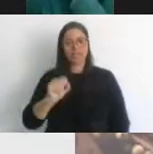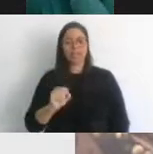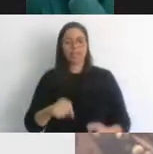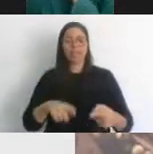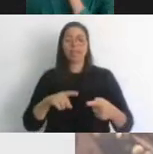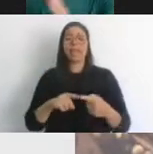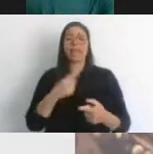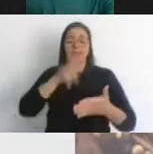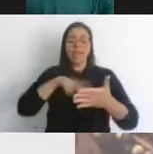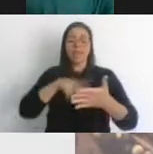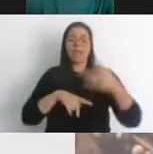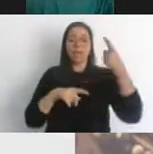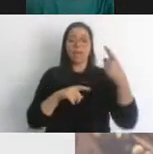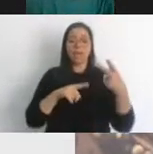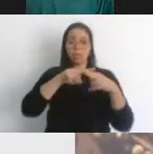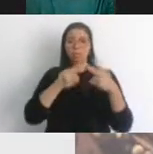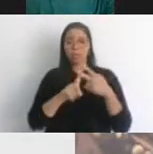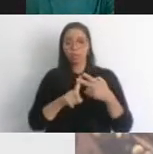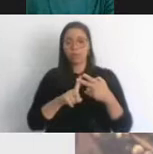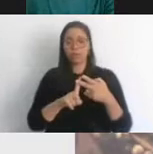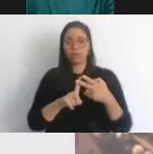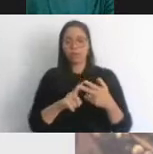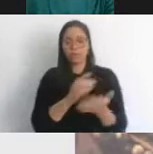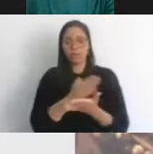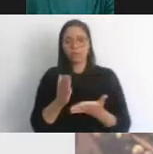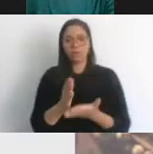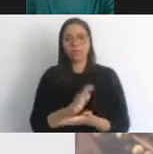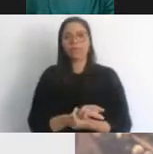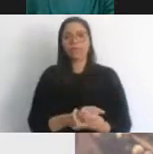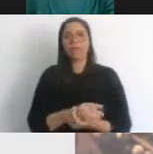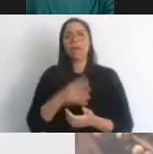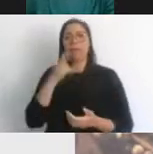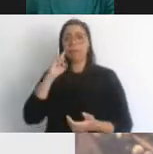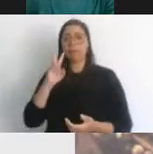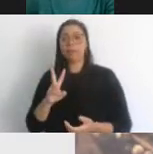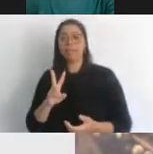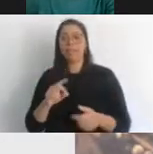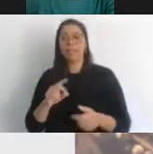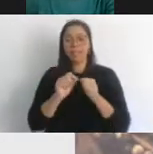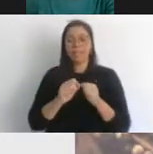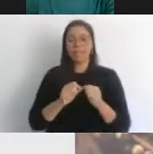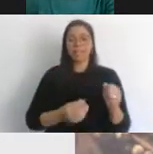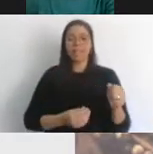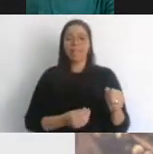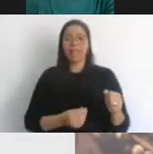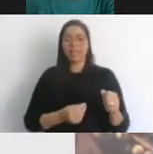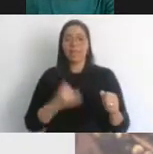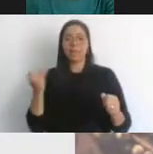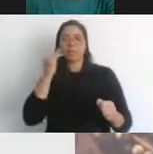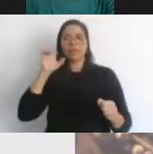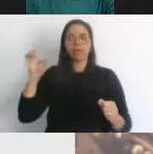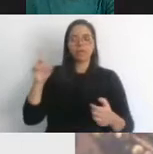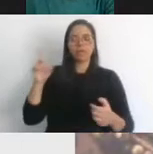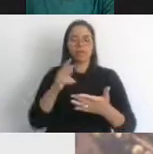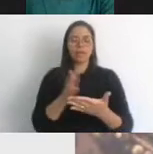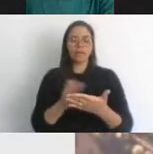ao Brasil né que vai ser fingir que vai ser a grande protagonista do livro mas eu era uma